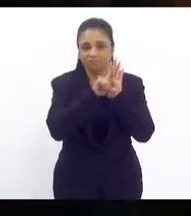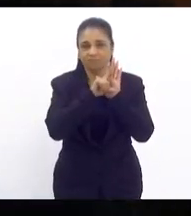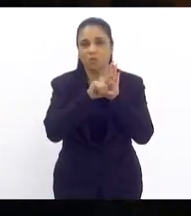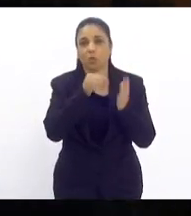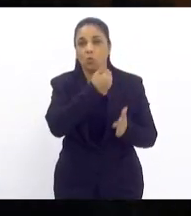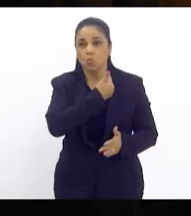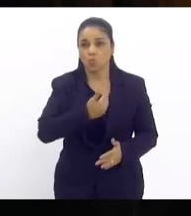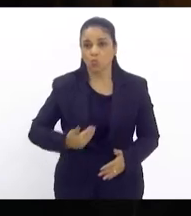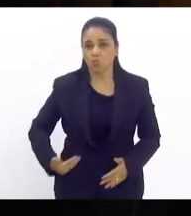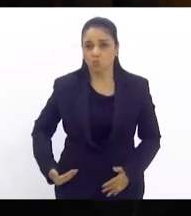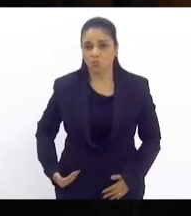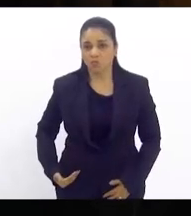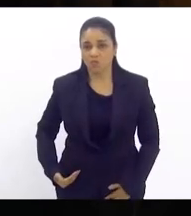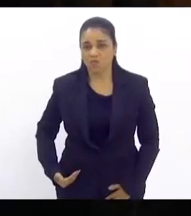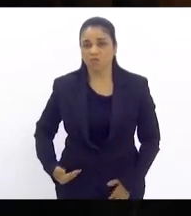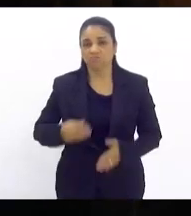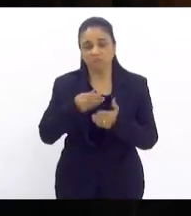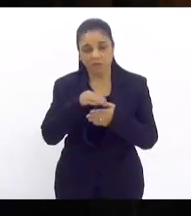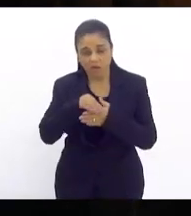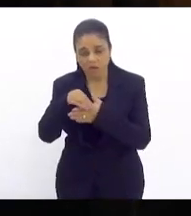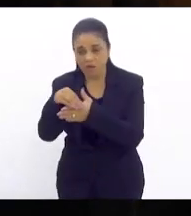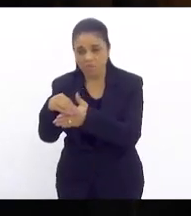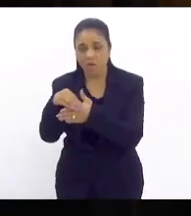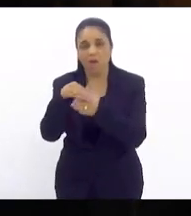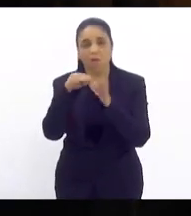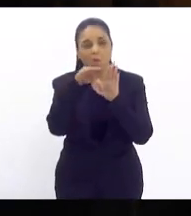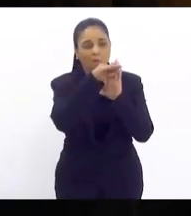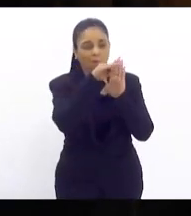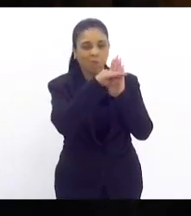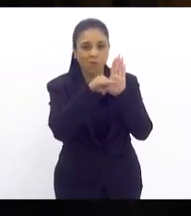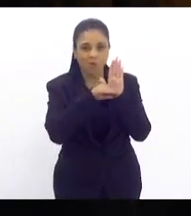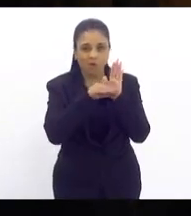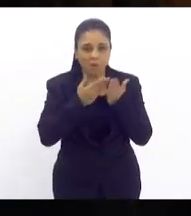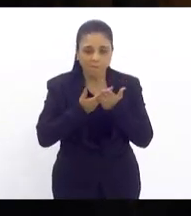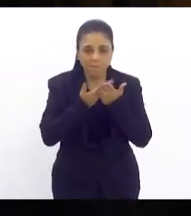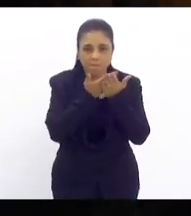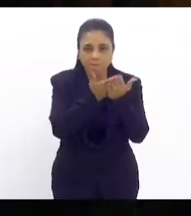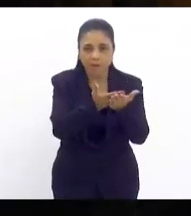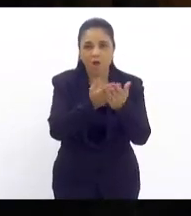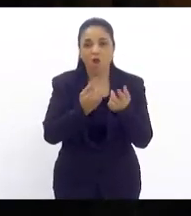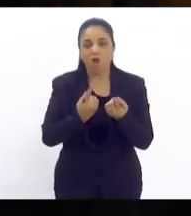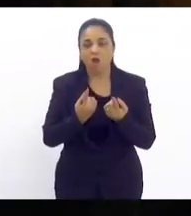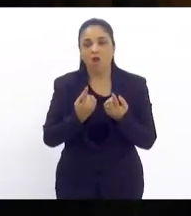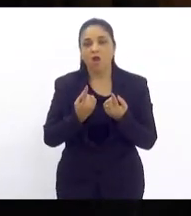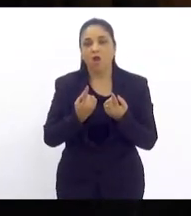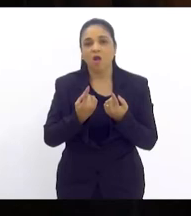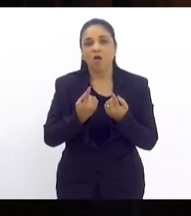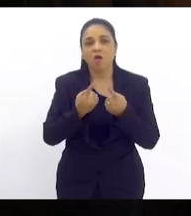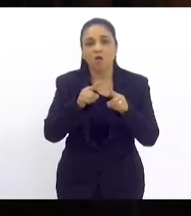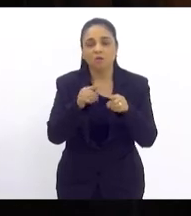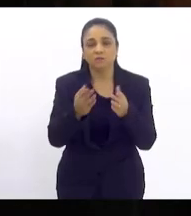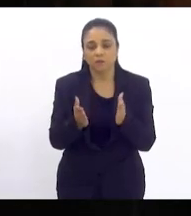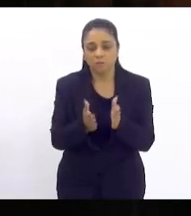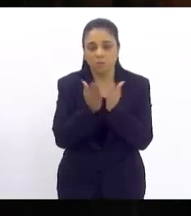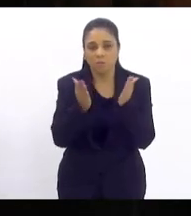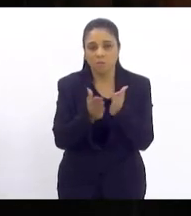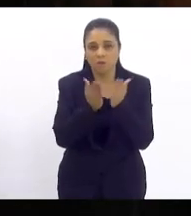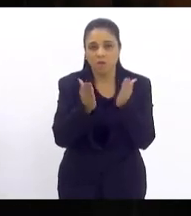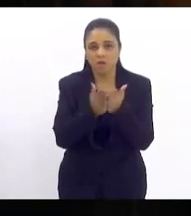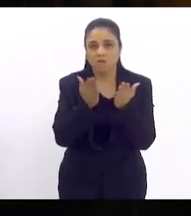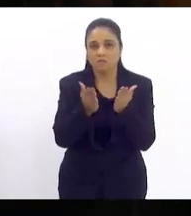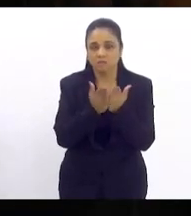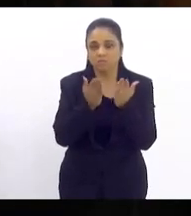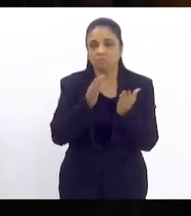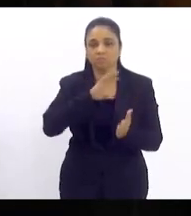possa dar encaminhamento ao programa Estadual de combate né a pobreza menstrual é